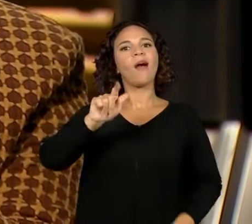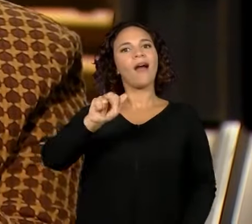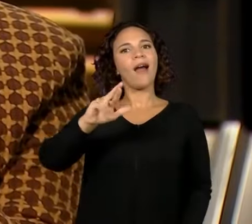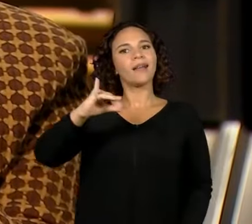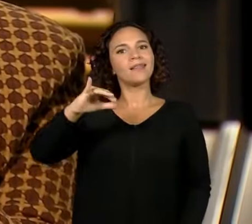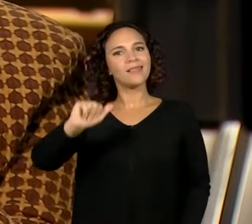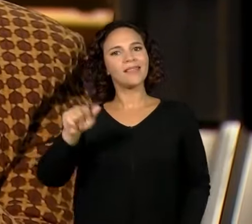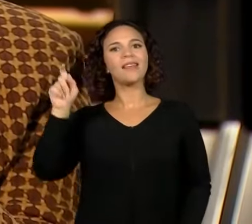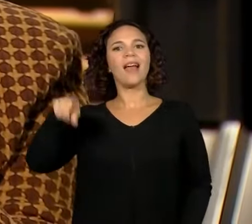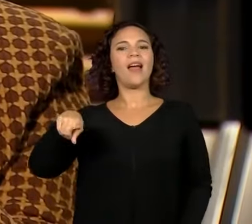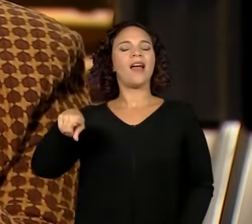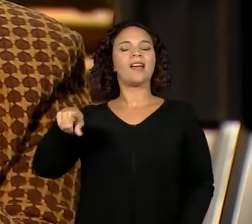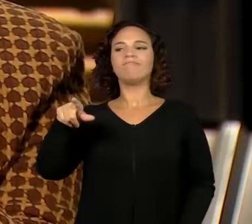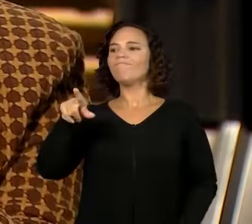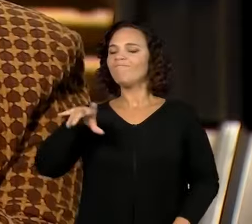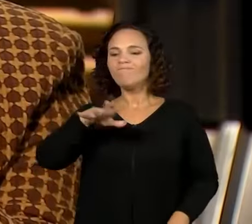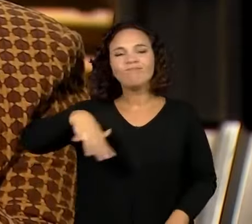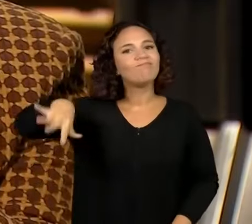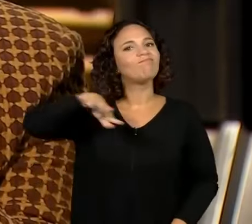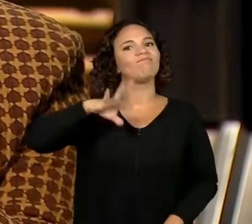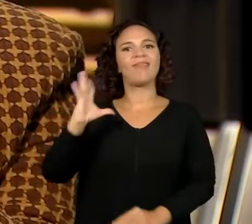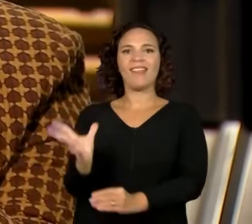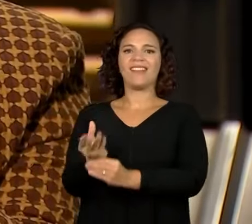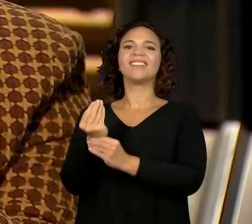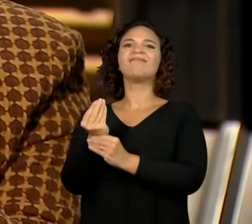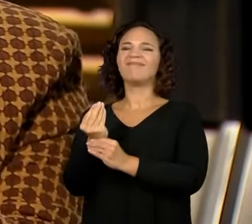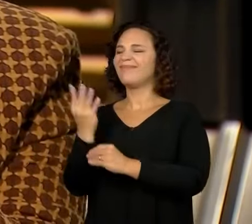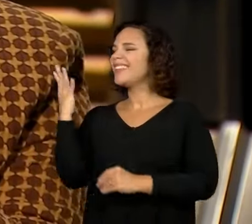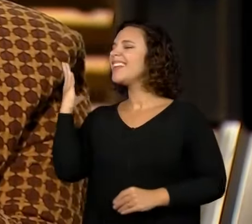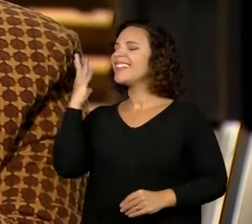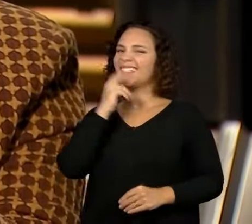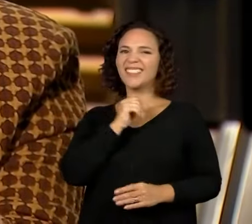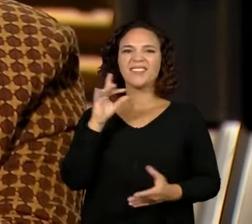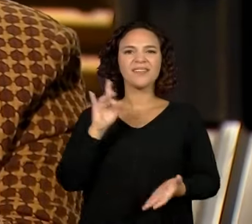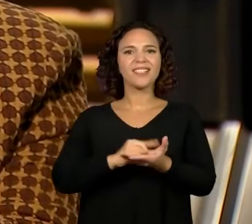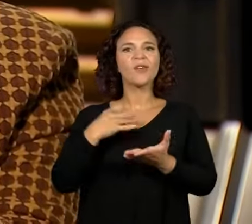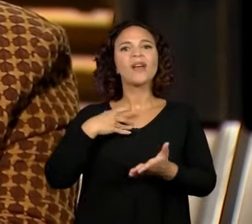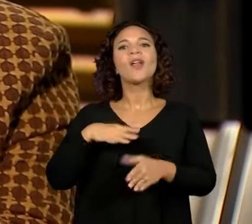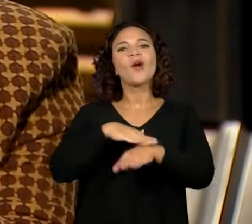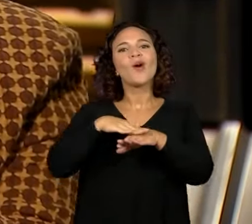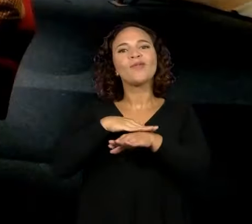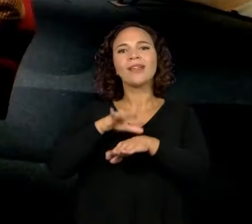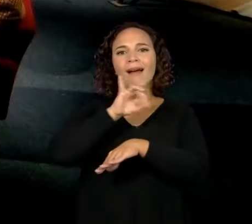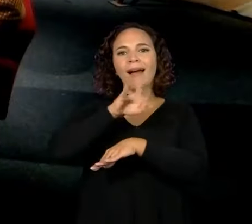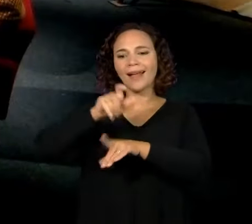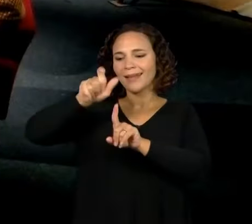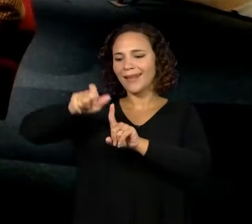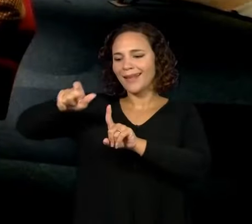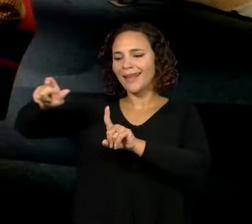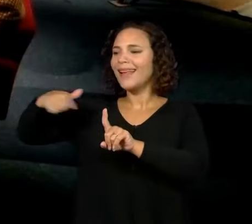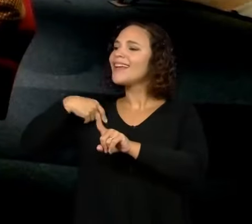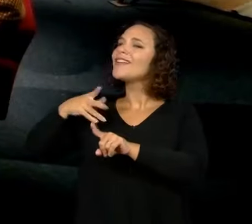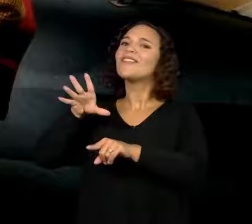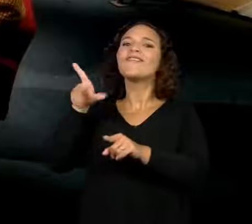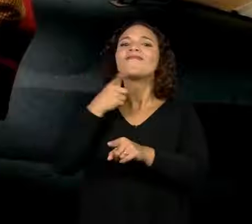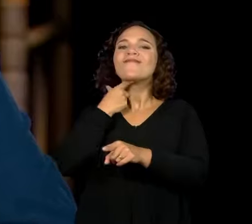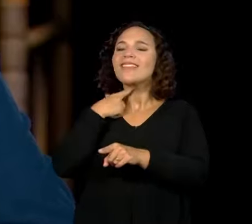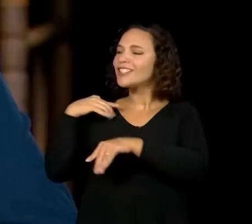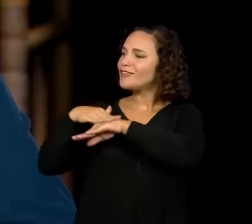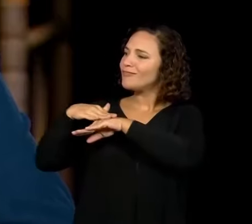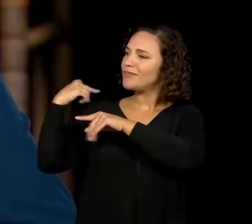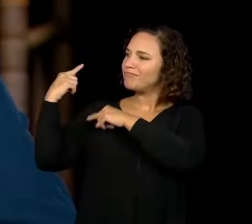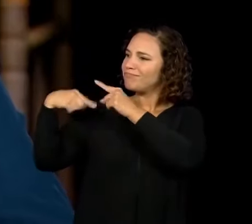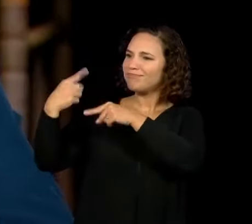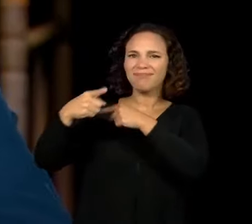né É É muito lindo assim eu gostaria de trocar um uma ideia Com todas essas pessoas hoje e você acha que esse seu destino tava